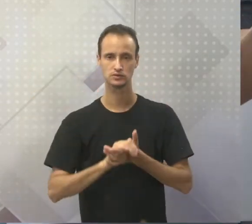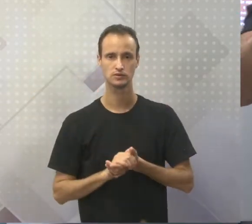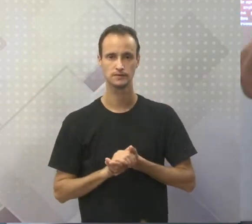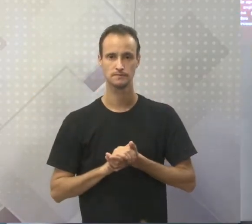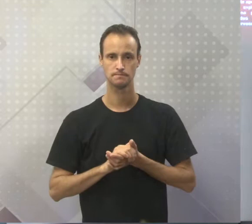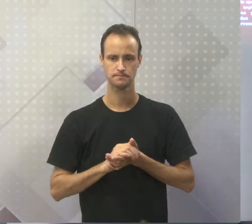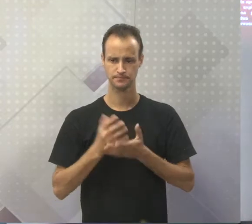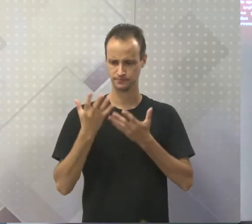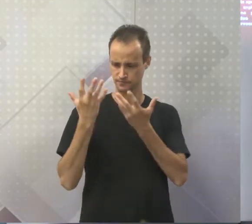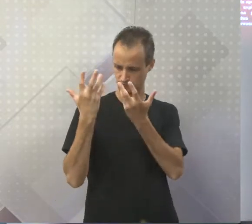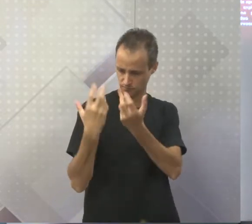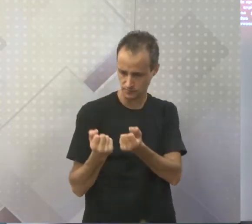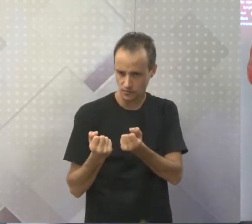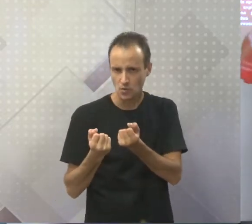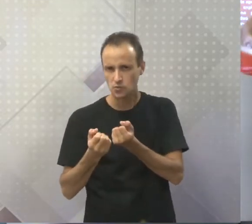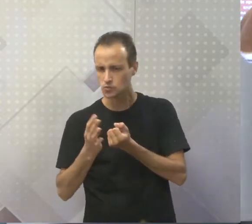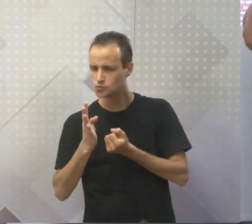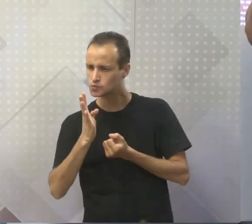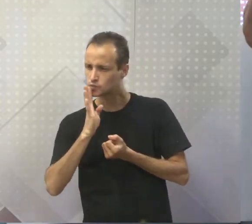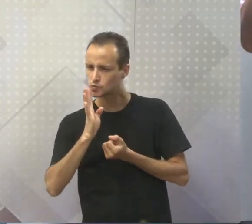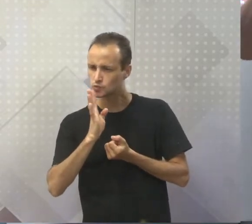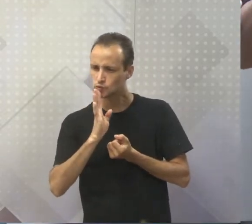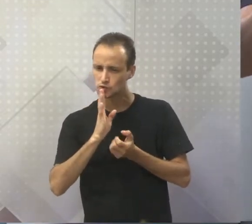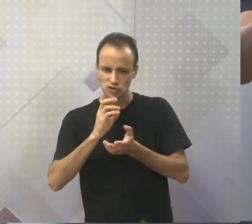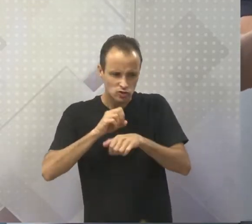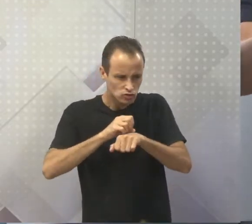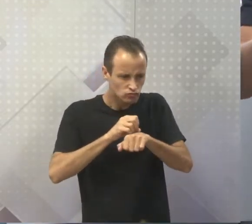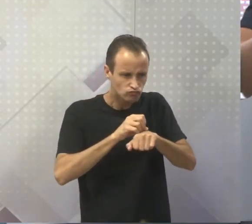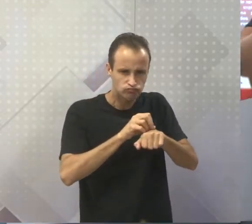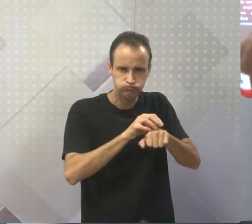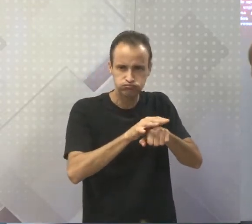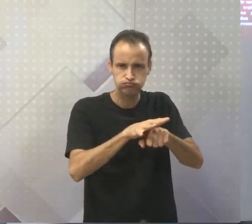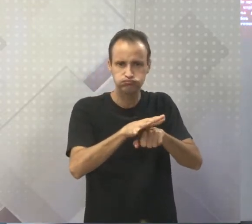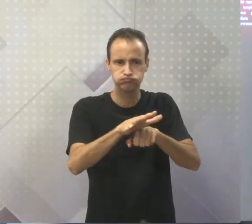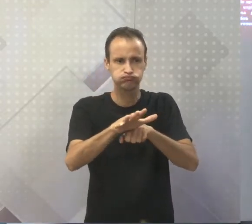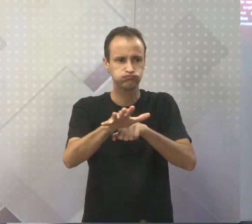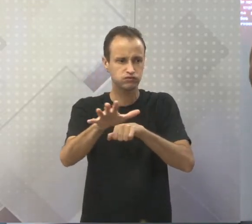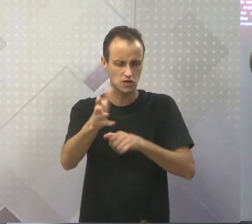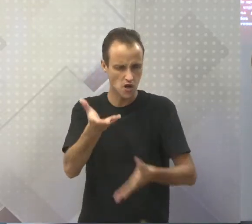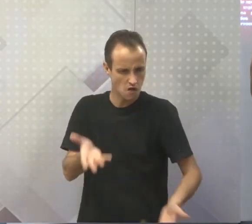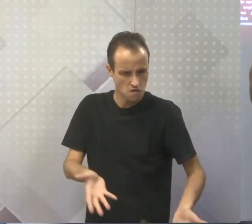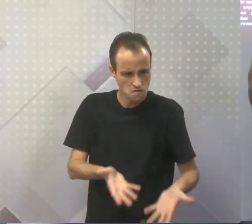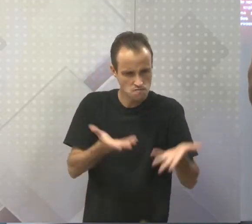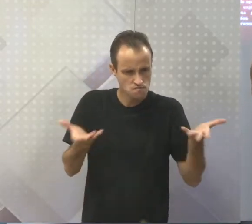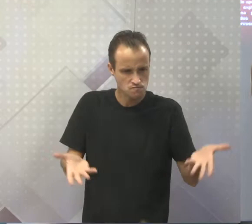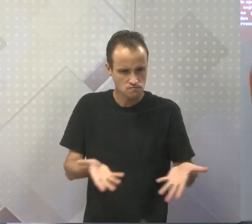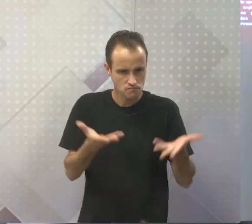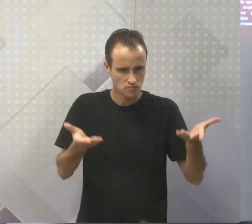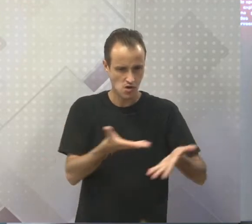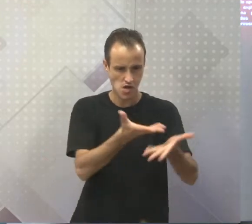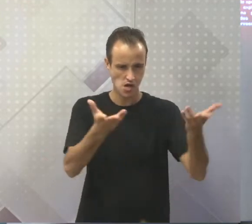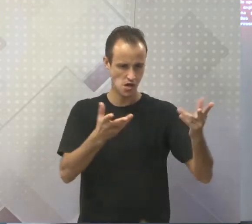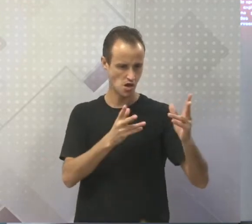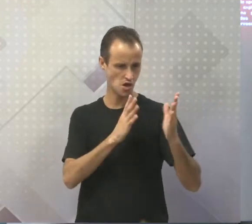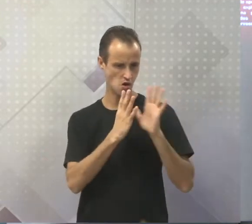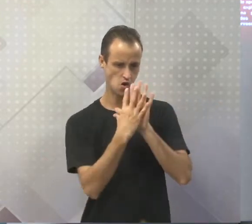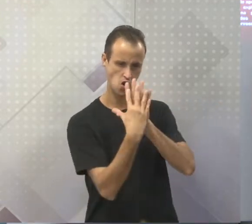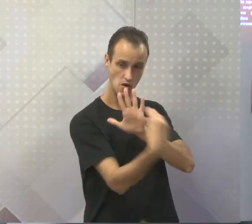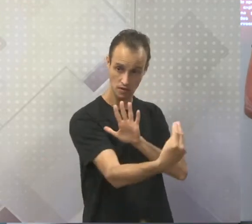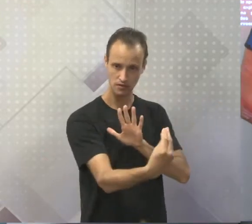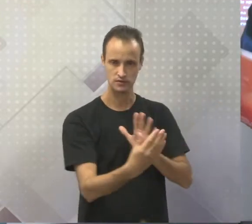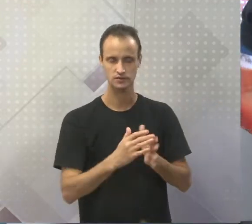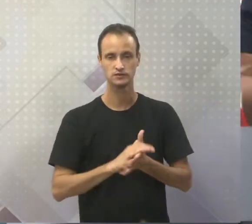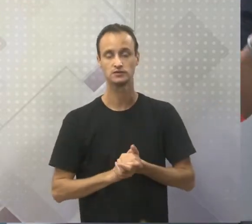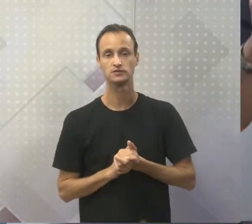de determinados conhecimentos e querem de alguma forma estimular vocês a pensar igual a ele.